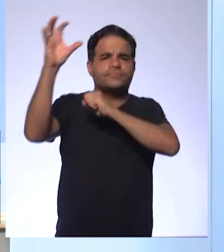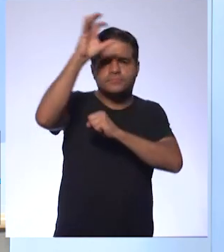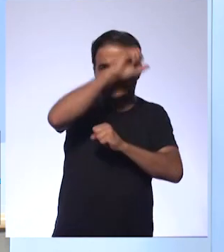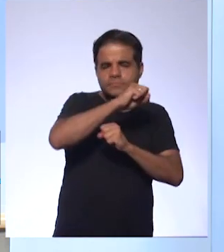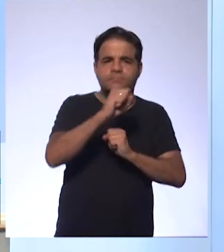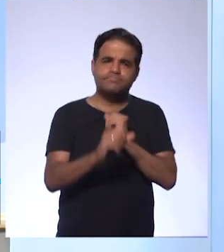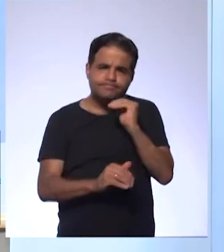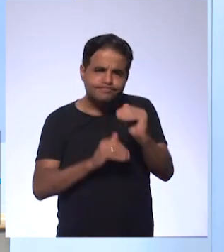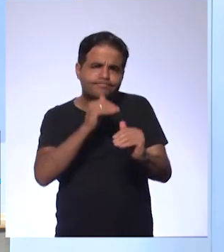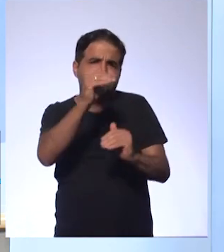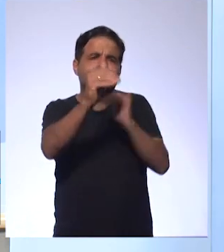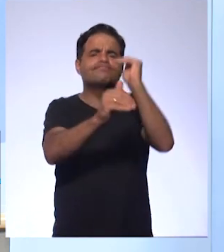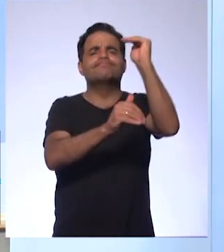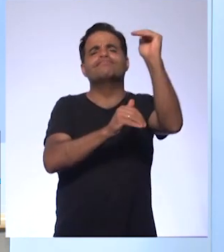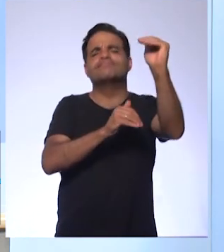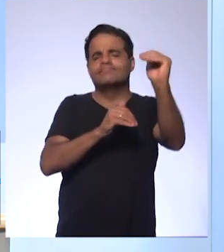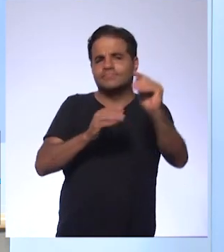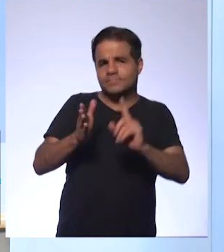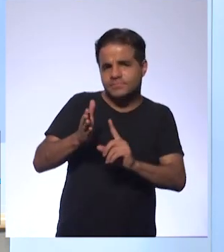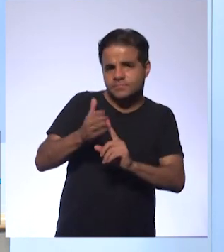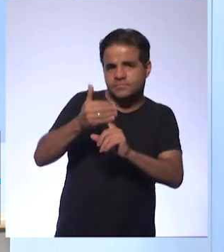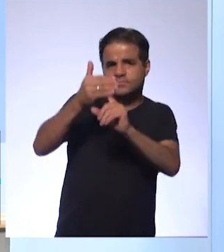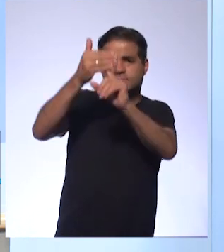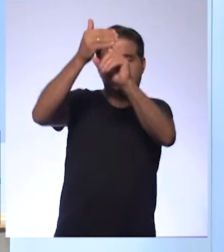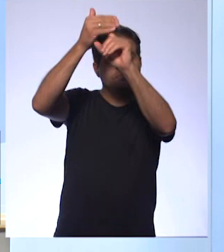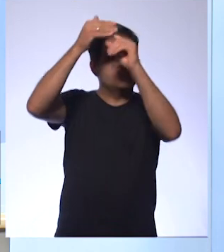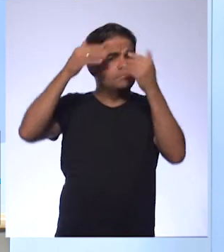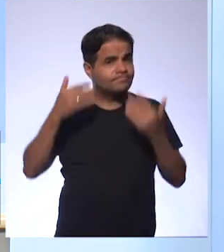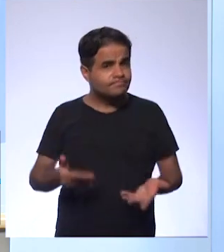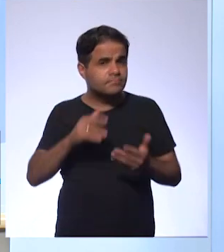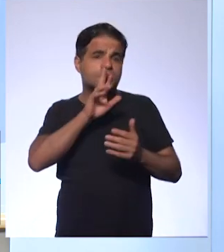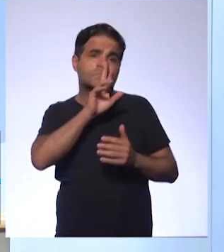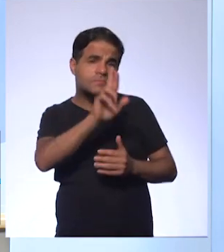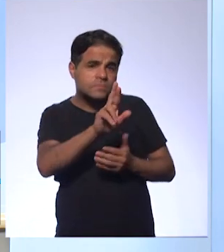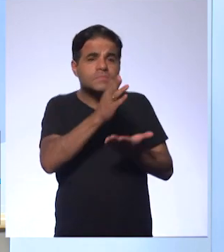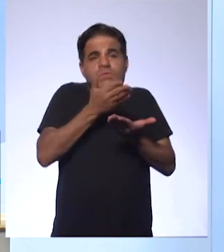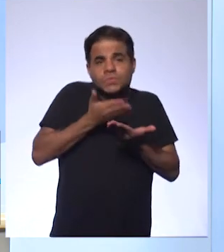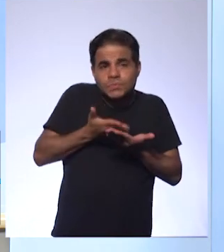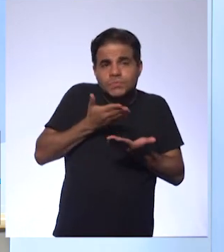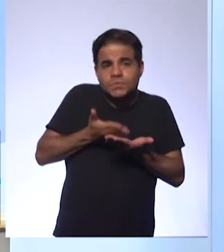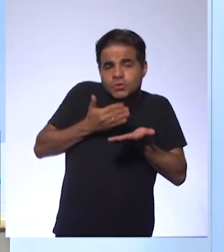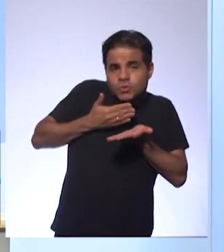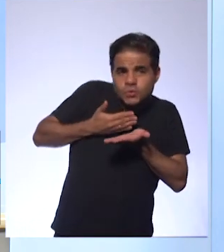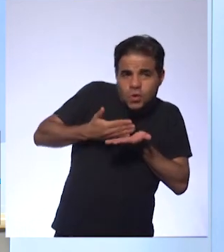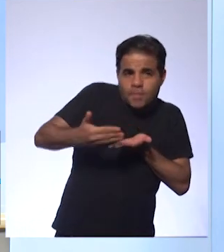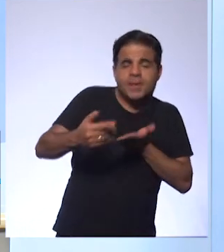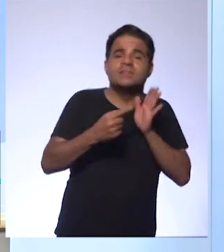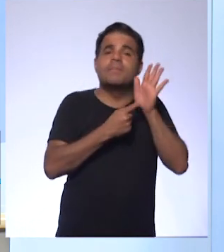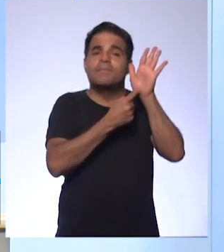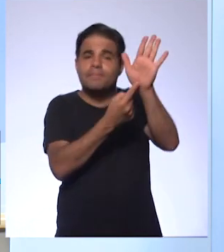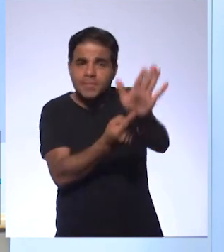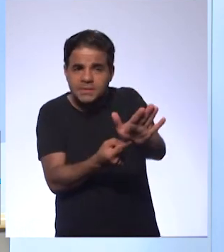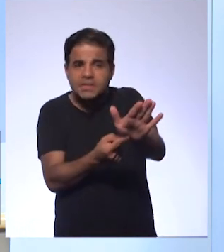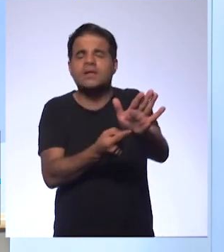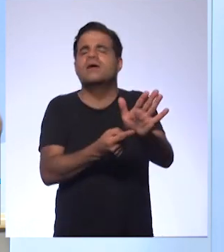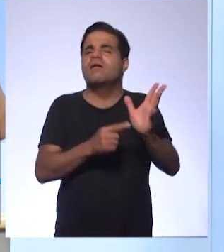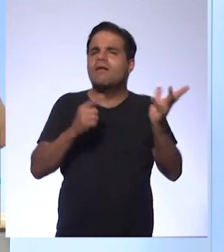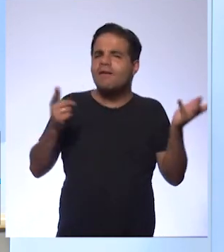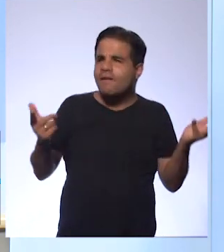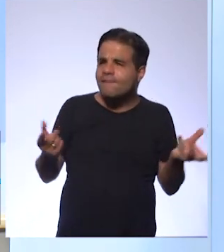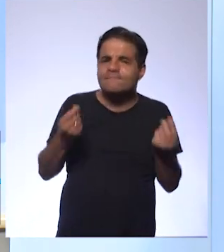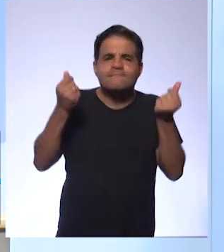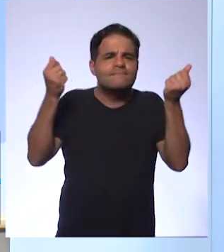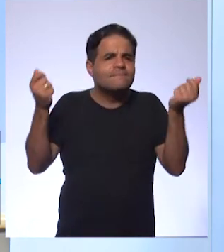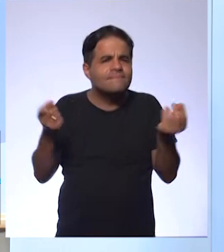a desenvolver habilidades com tecnologia, mas quando as respostas dos estudantes começam a aparecer, começa